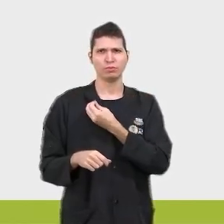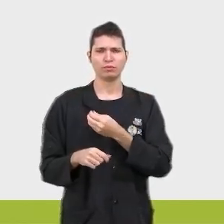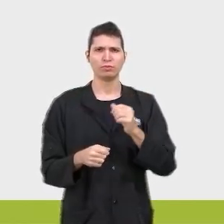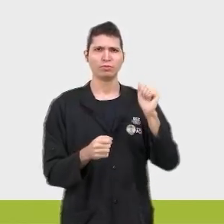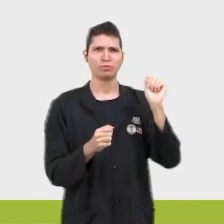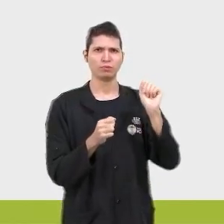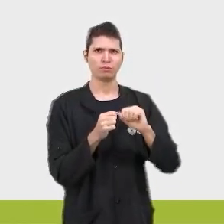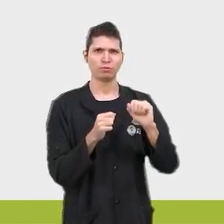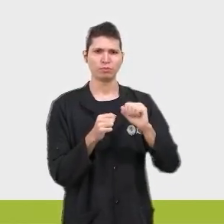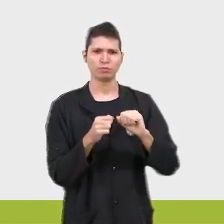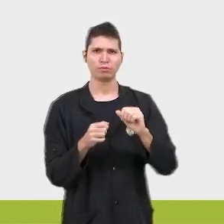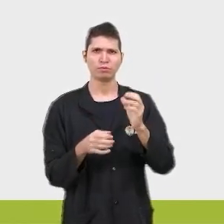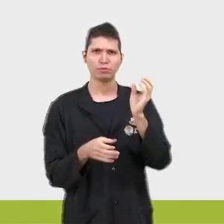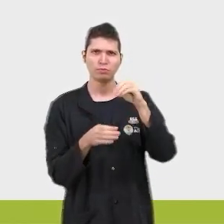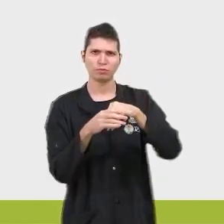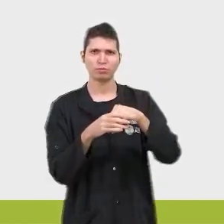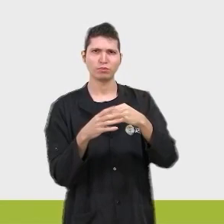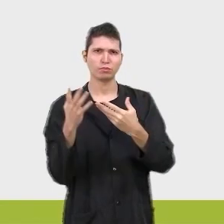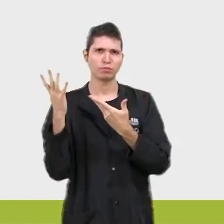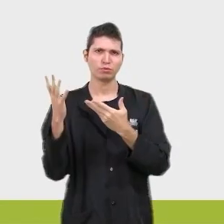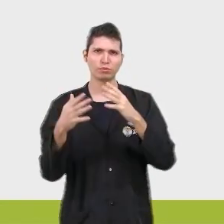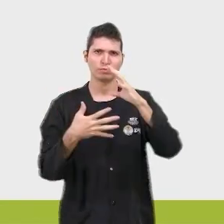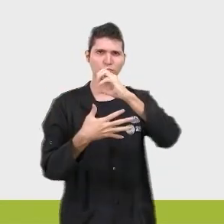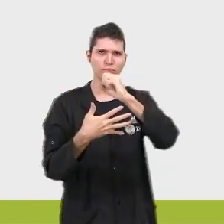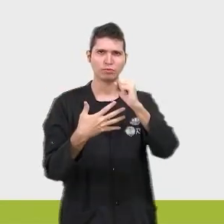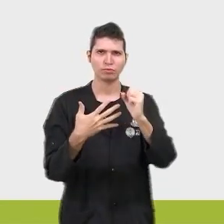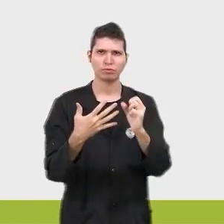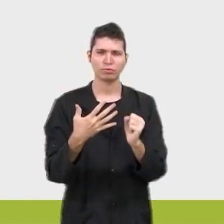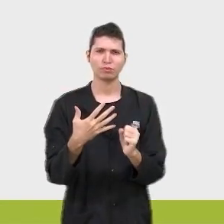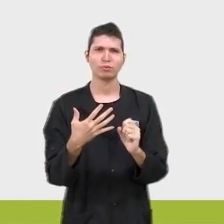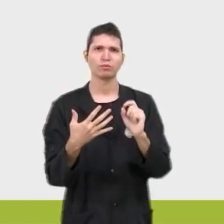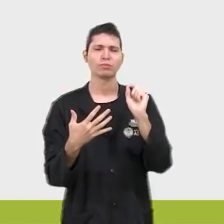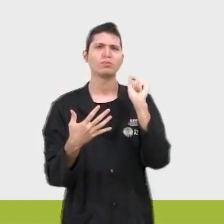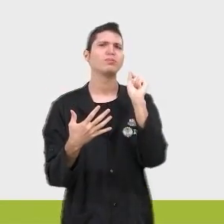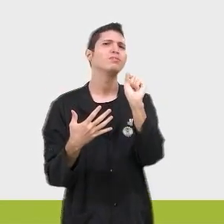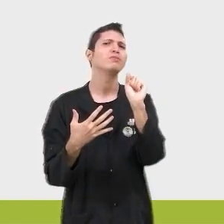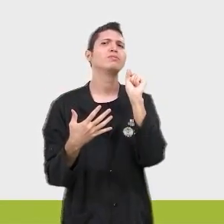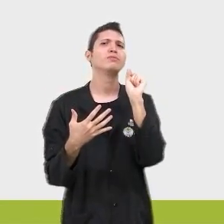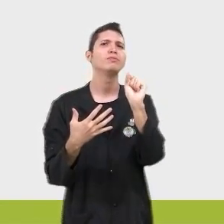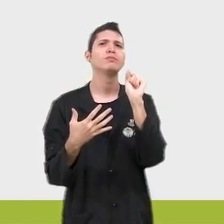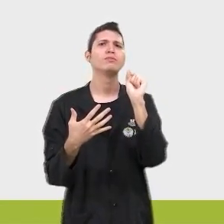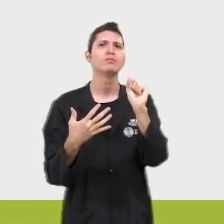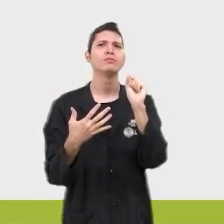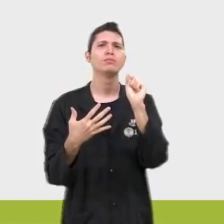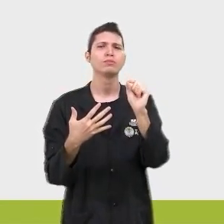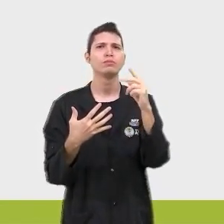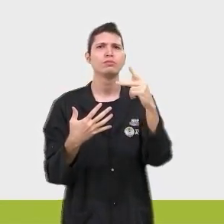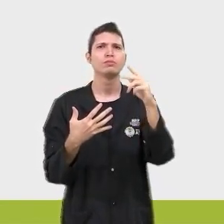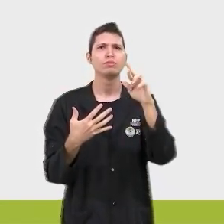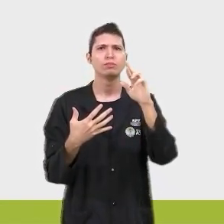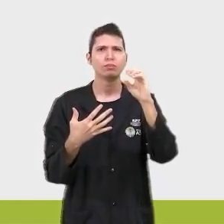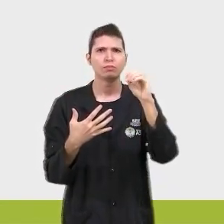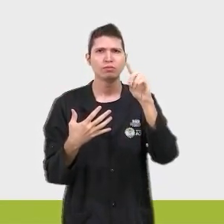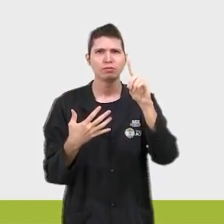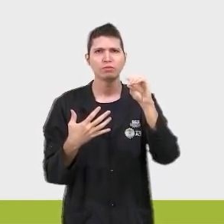Nessa cadeia alimentar, os seres produtores, eles não